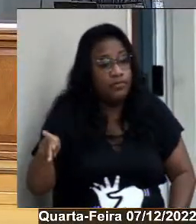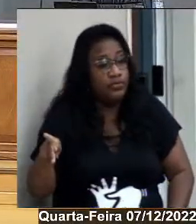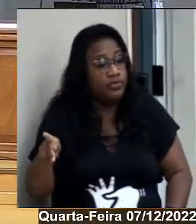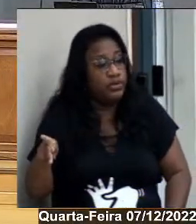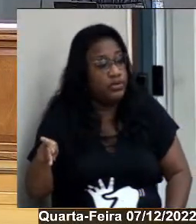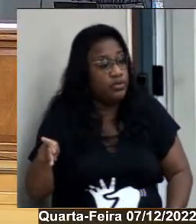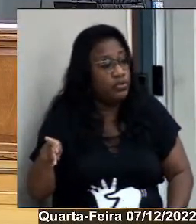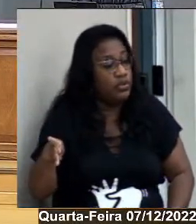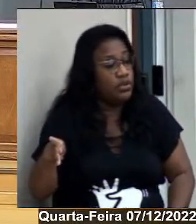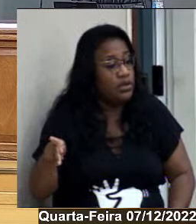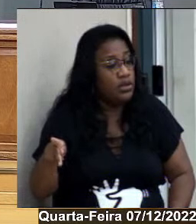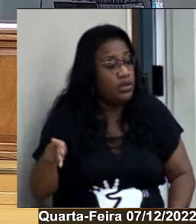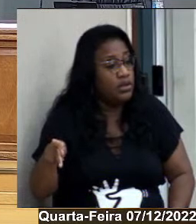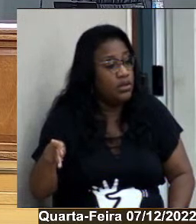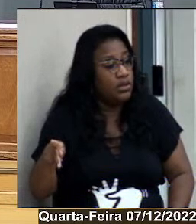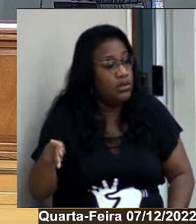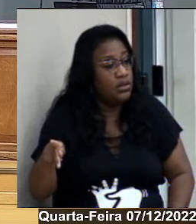frente